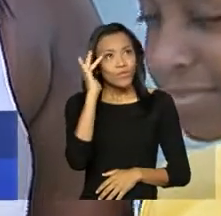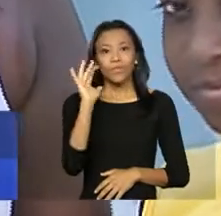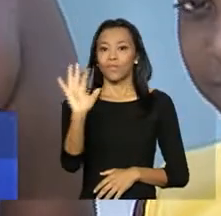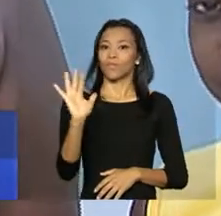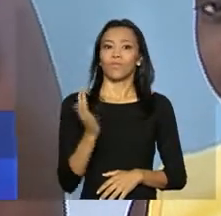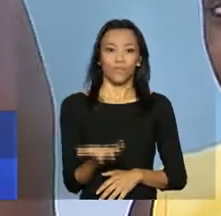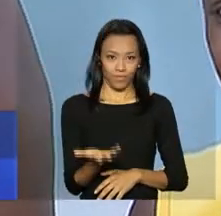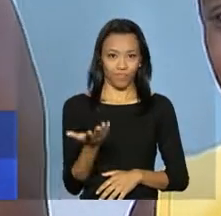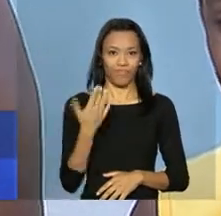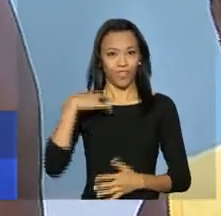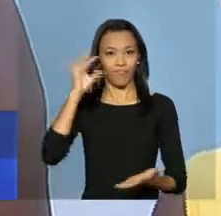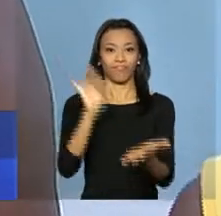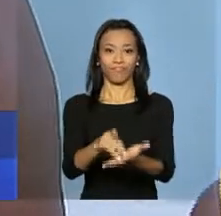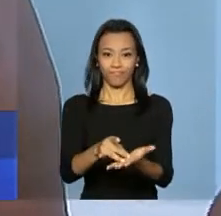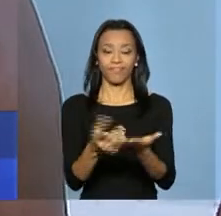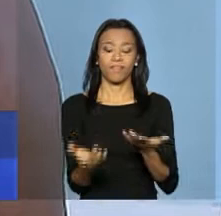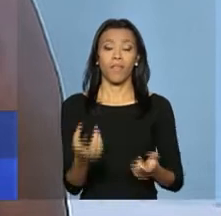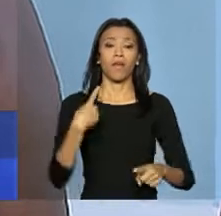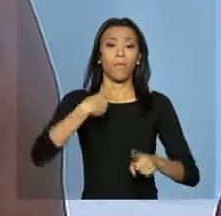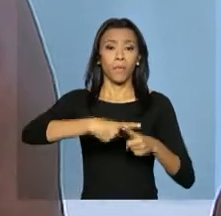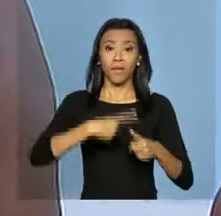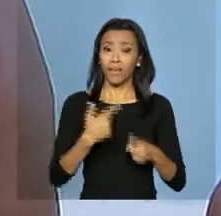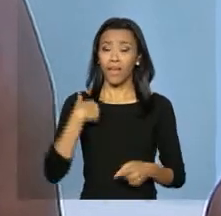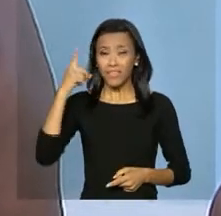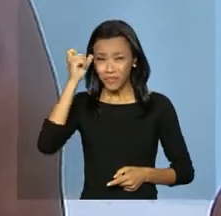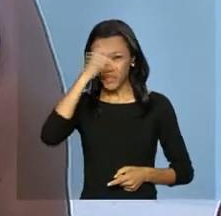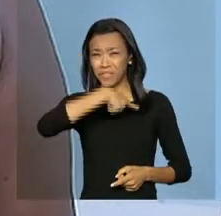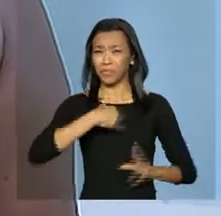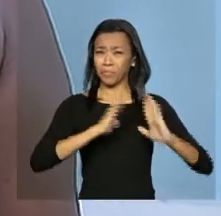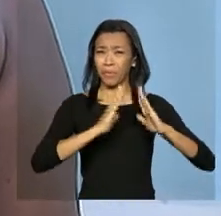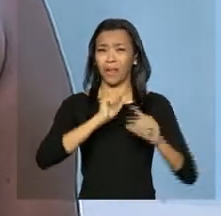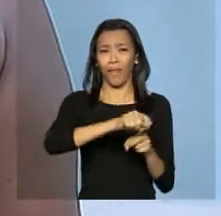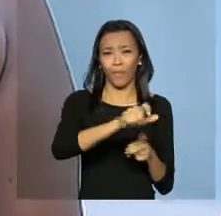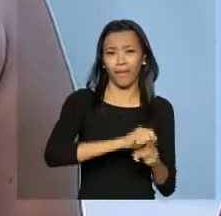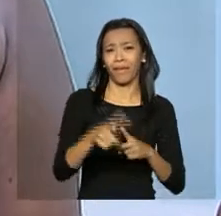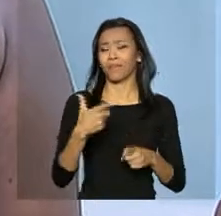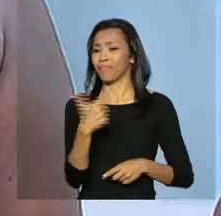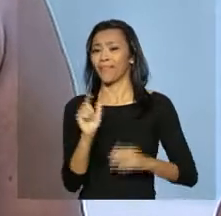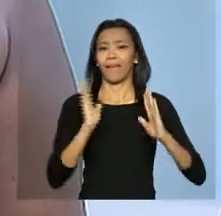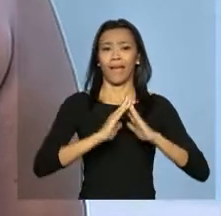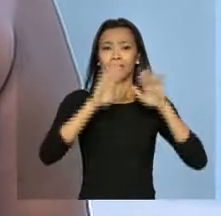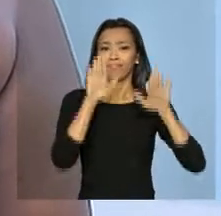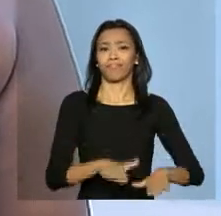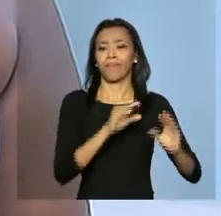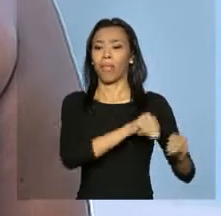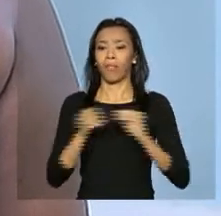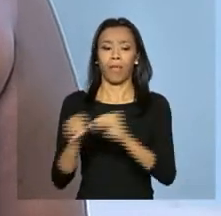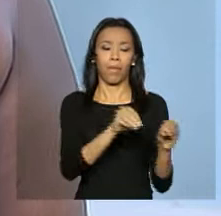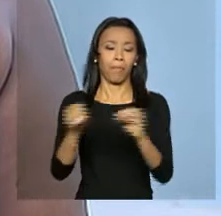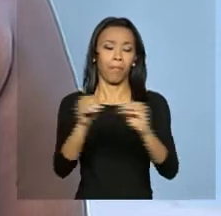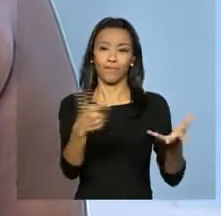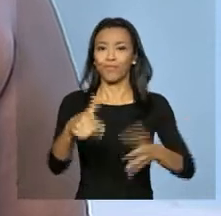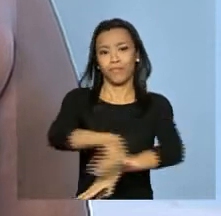própria, entendeu? Para mim é um sonho realizado. Porque para mim é muito difícil morar de aluguel, entendeu? Não ter morada fixa. Eu não tinha nenhum endereço